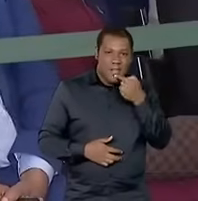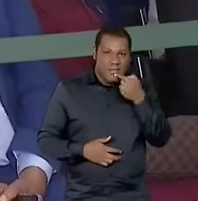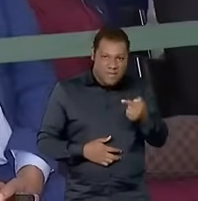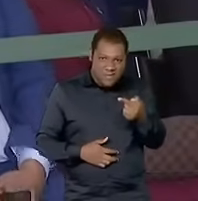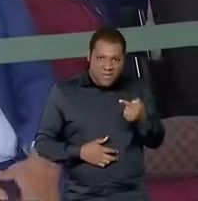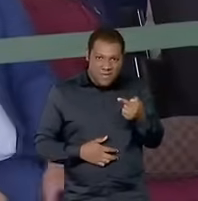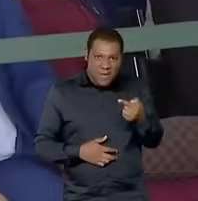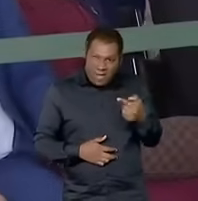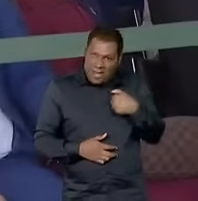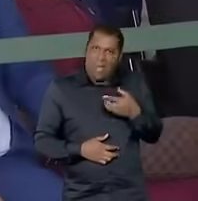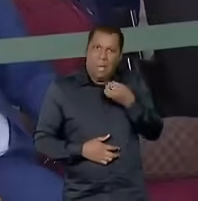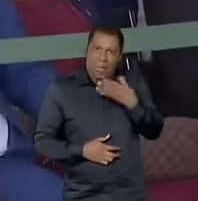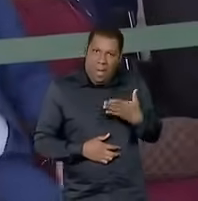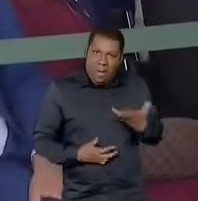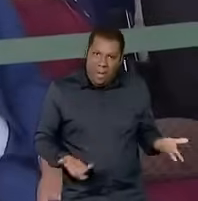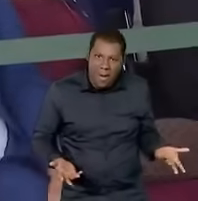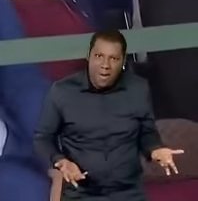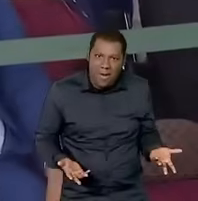nome, Janaína.